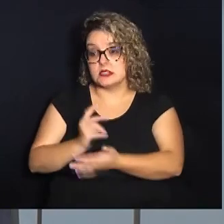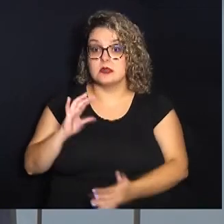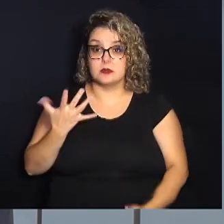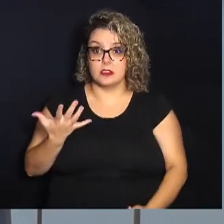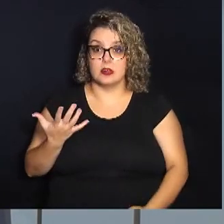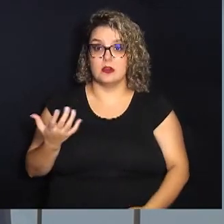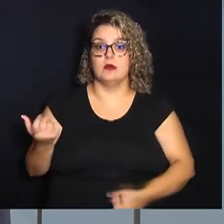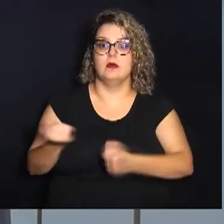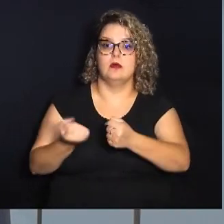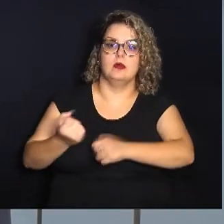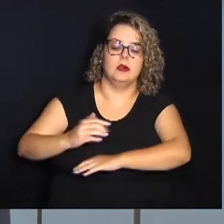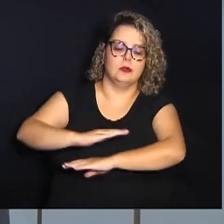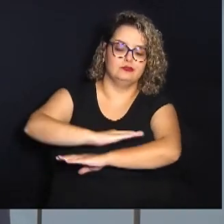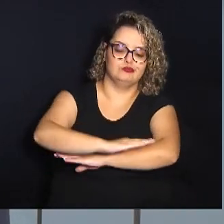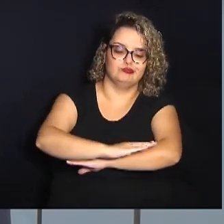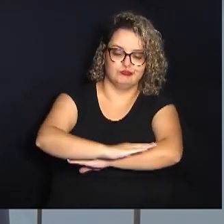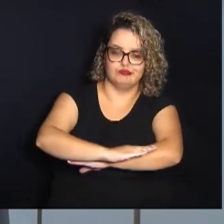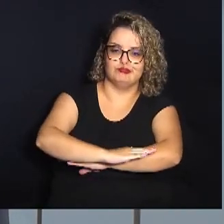lá parado